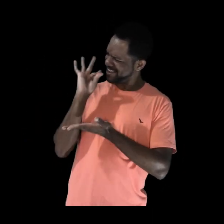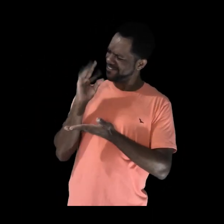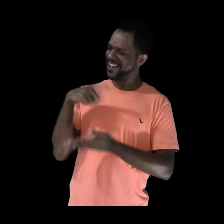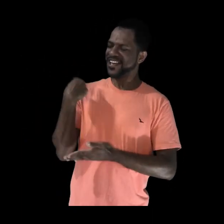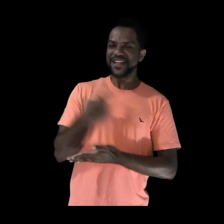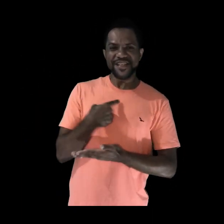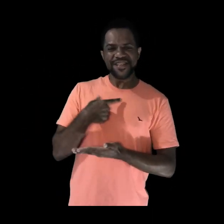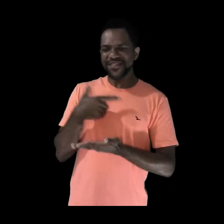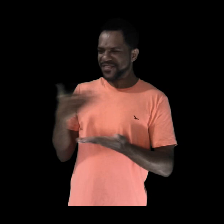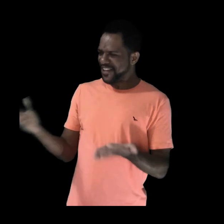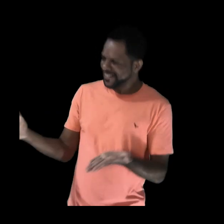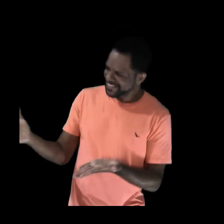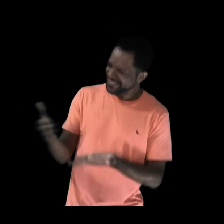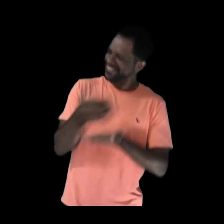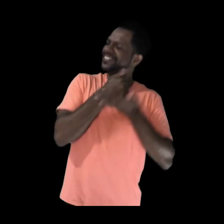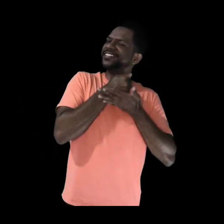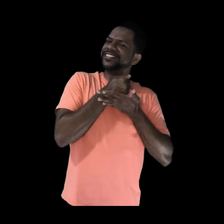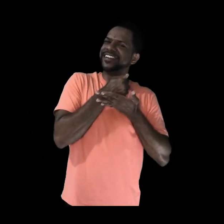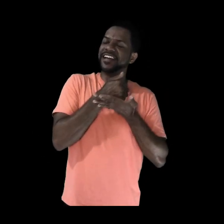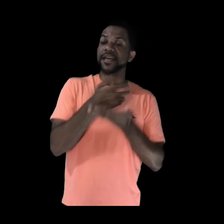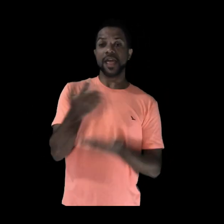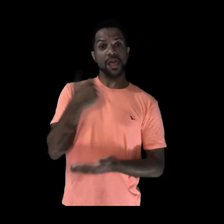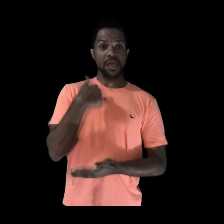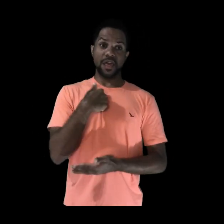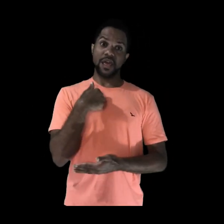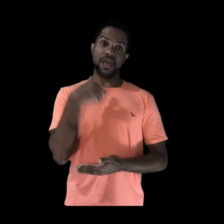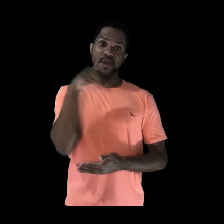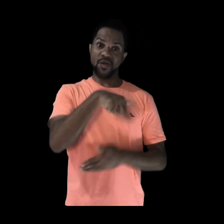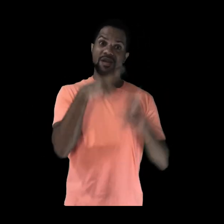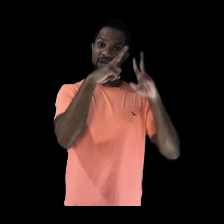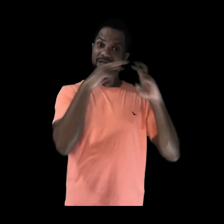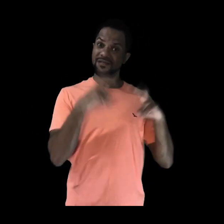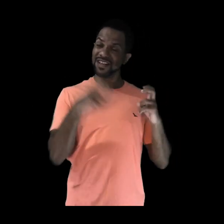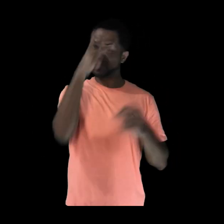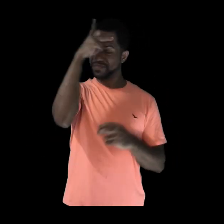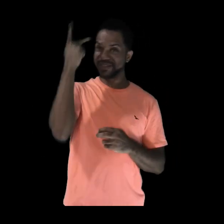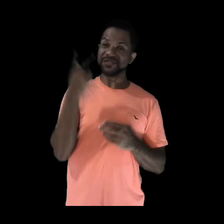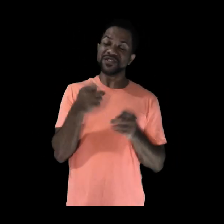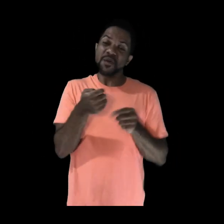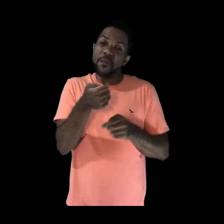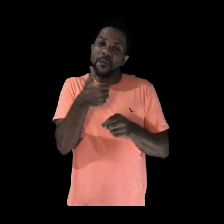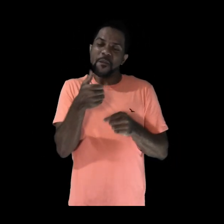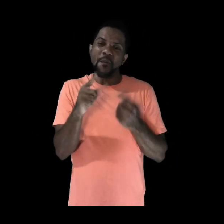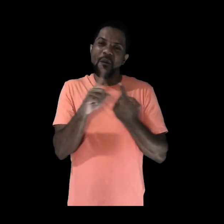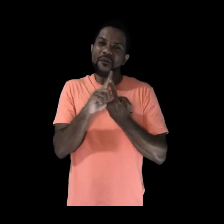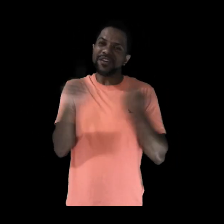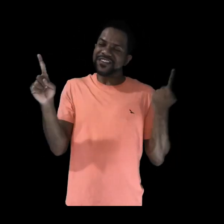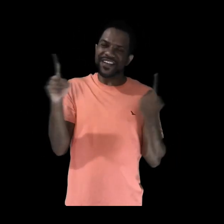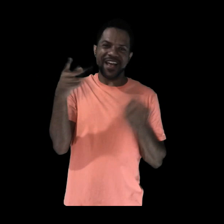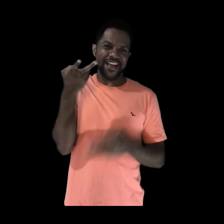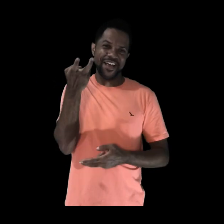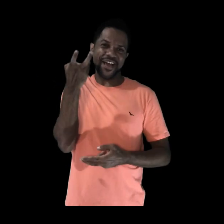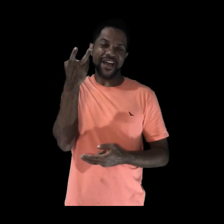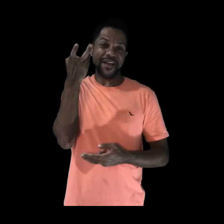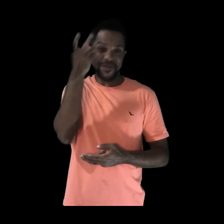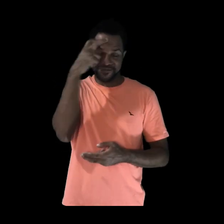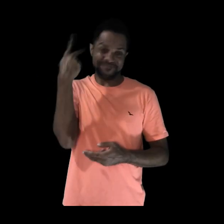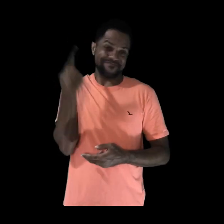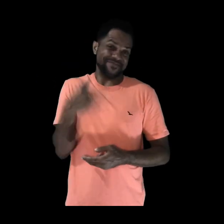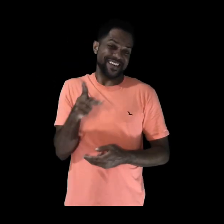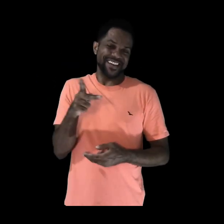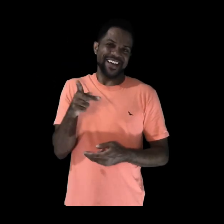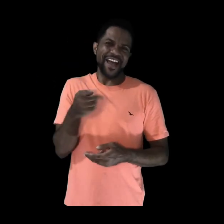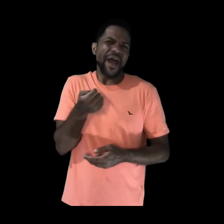Aí, sabe, a gente é um povo muito caloroso. E pelo fato de eu estar em Floripa, as pessoas já são mais distantes. Elas já são um